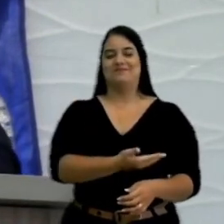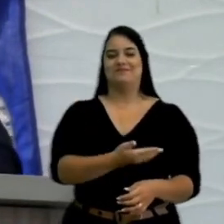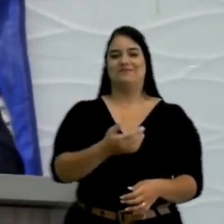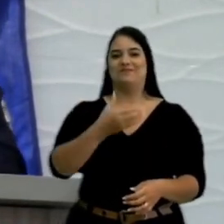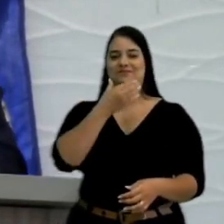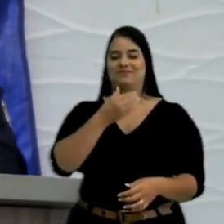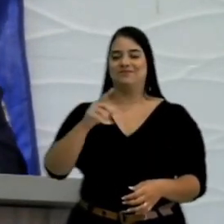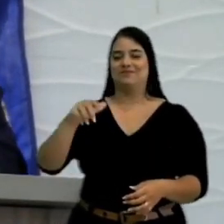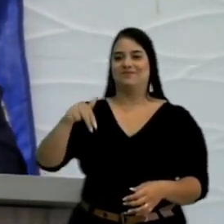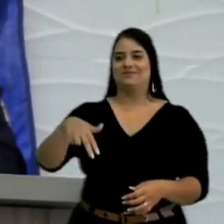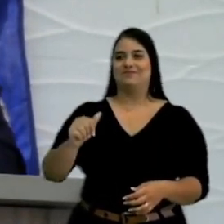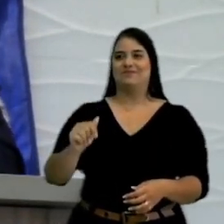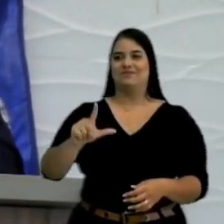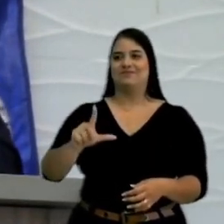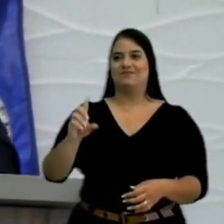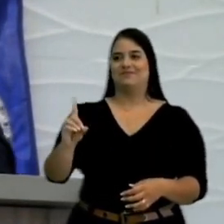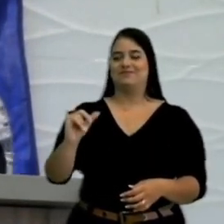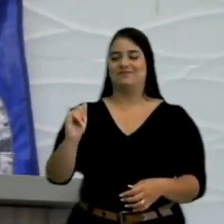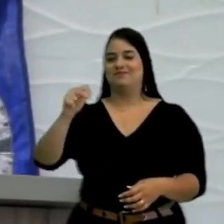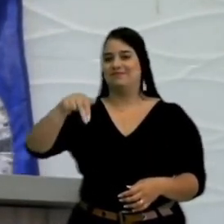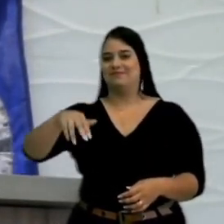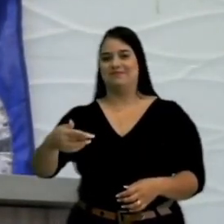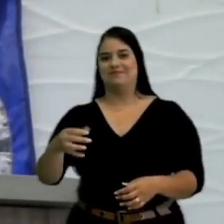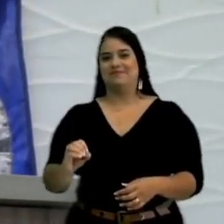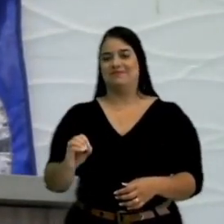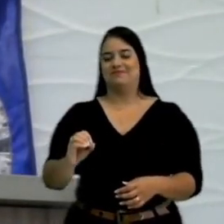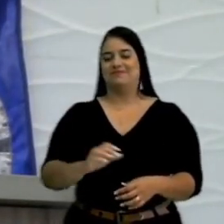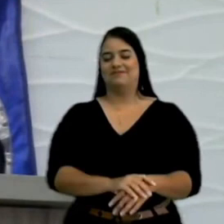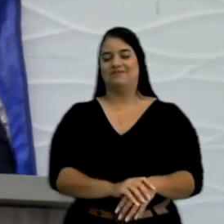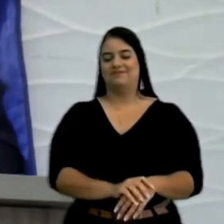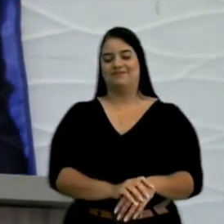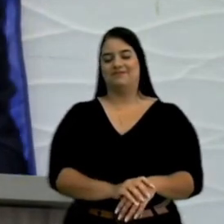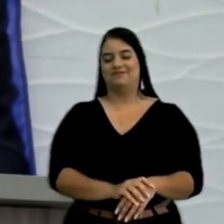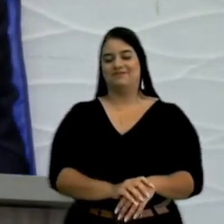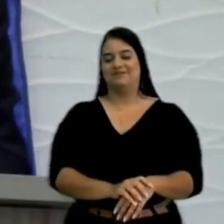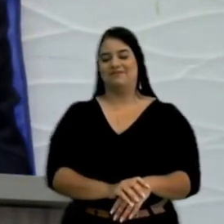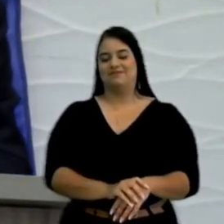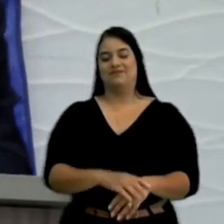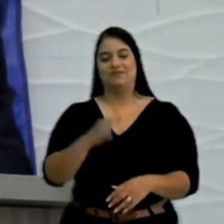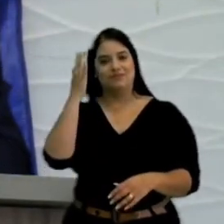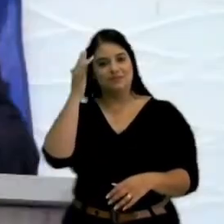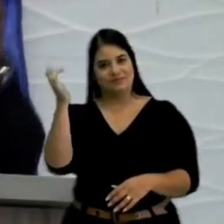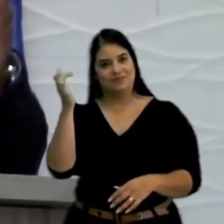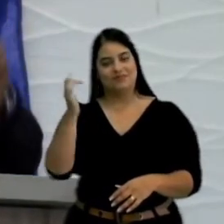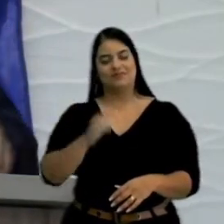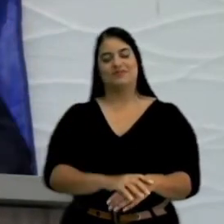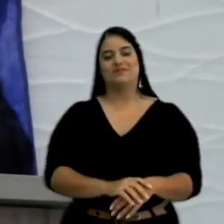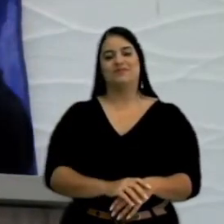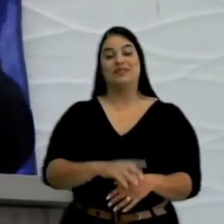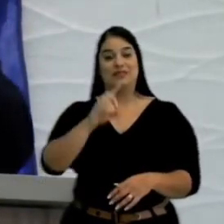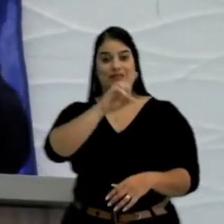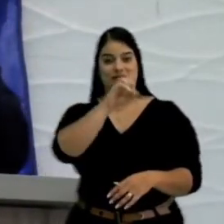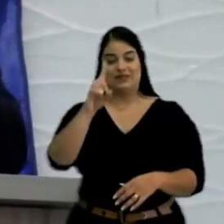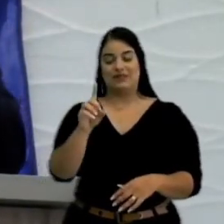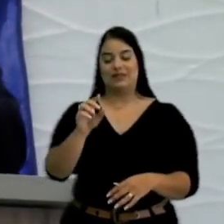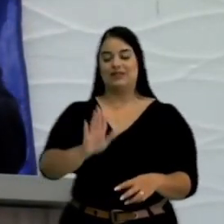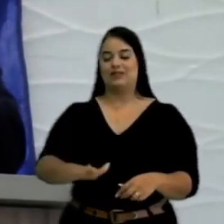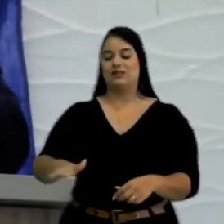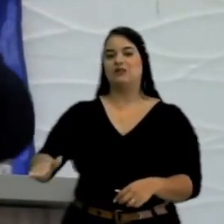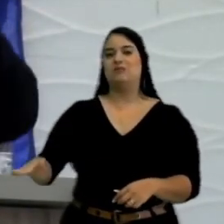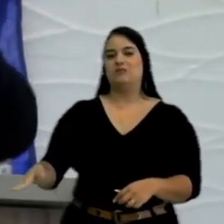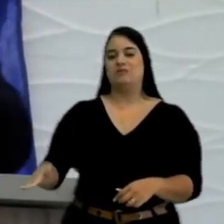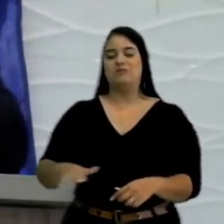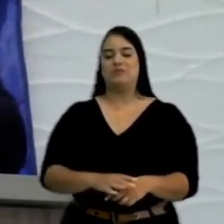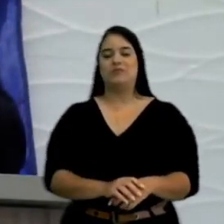Lavrado, que mora em São José da Coroa Grande, irmão de Rudinho, está fazendo amanhã, no dia das crianças, né, Glaubinho está fazendo, e